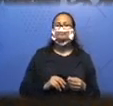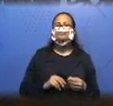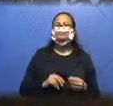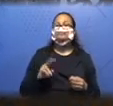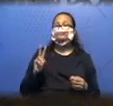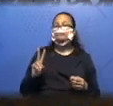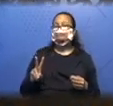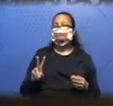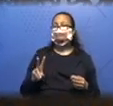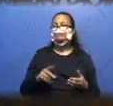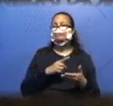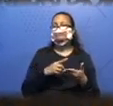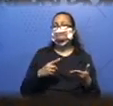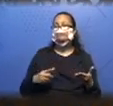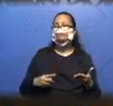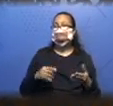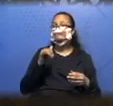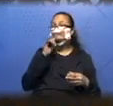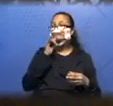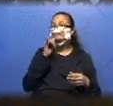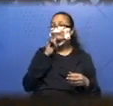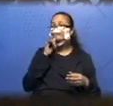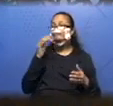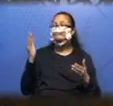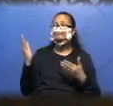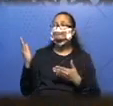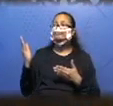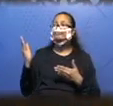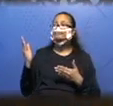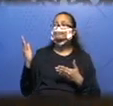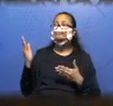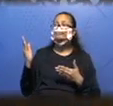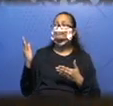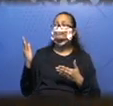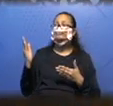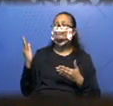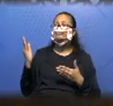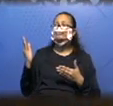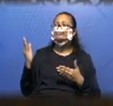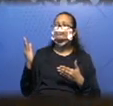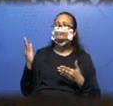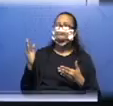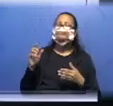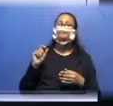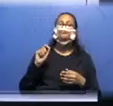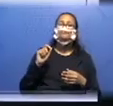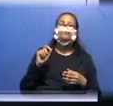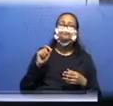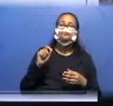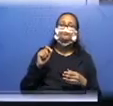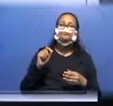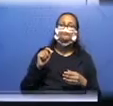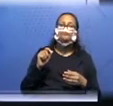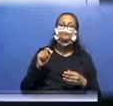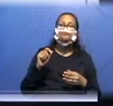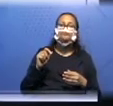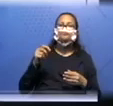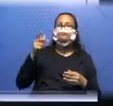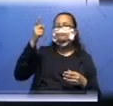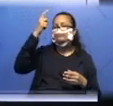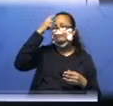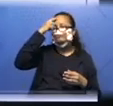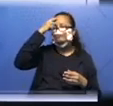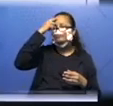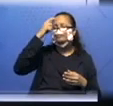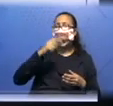O exercício 2, a própria apostila já nos traz um exemplo. Consequência da proposta de Colombo